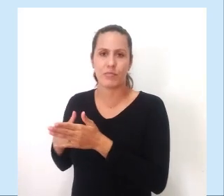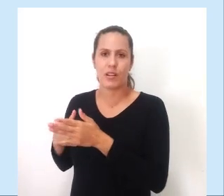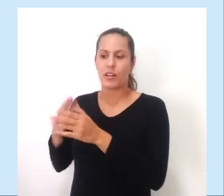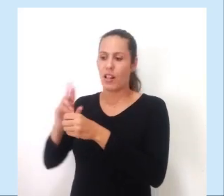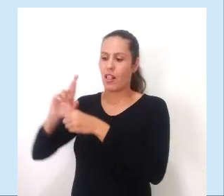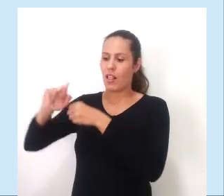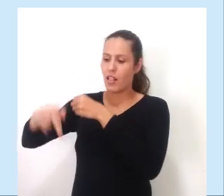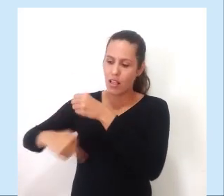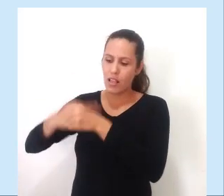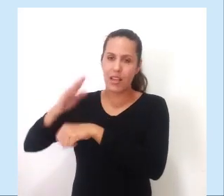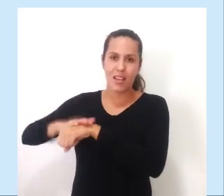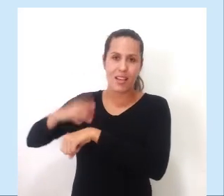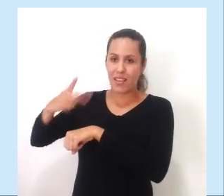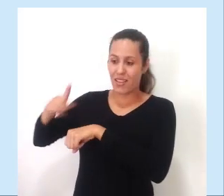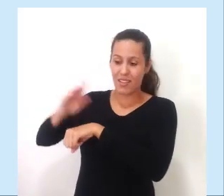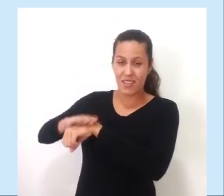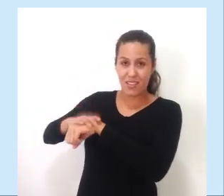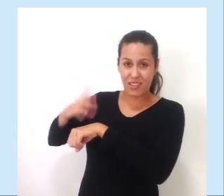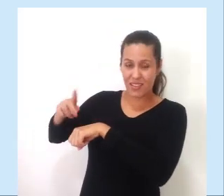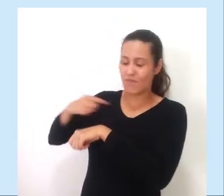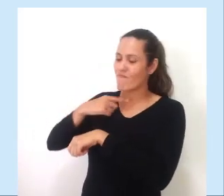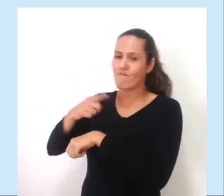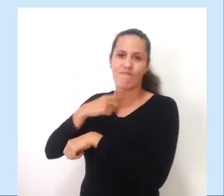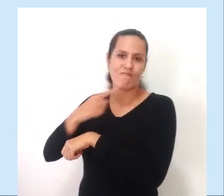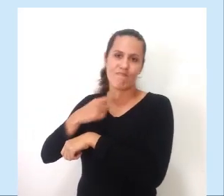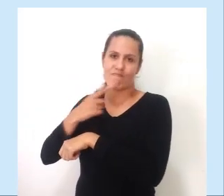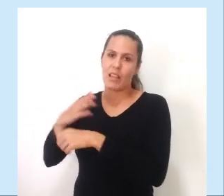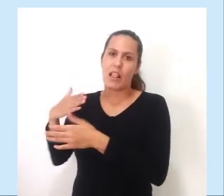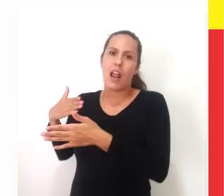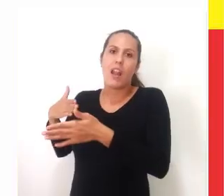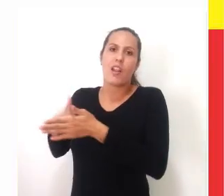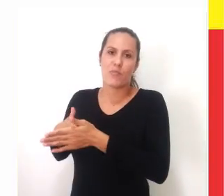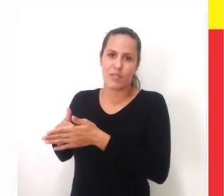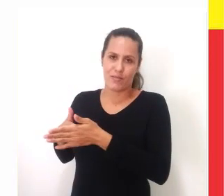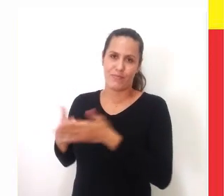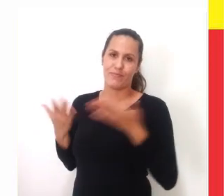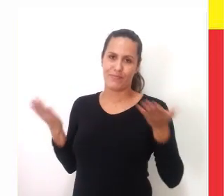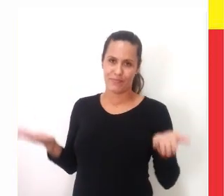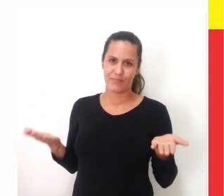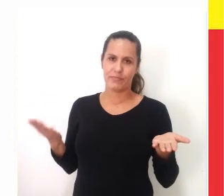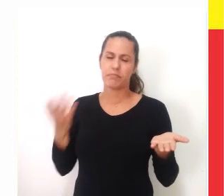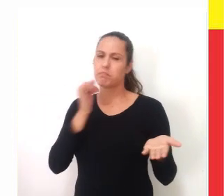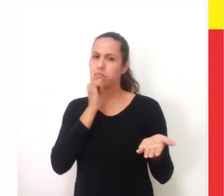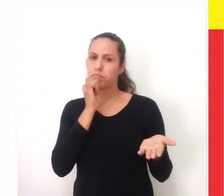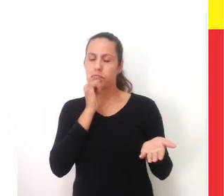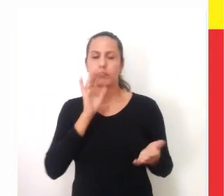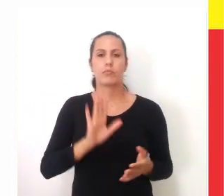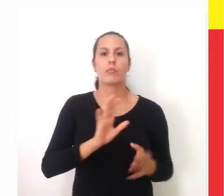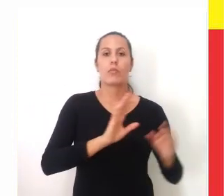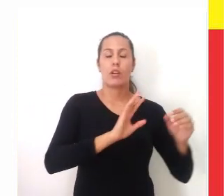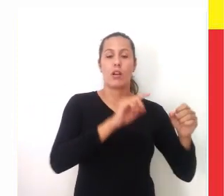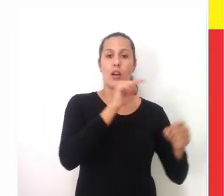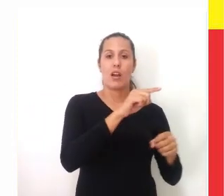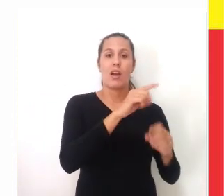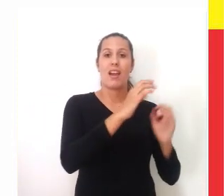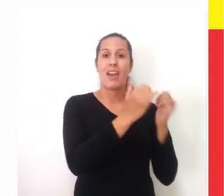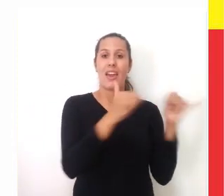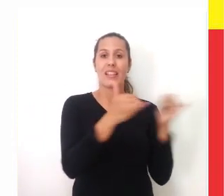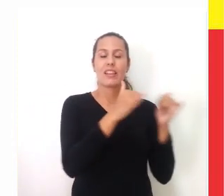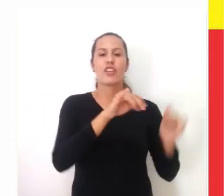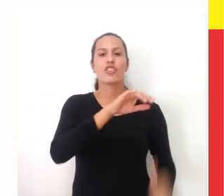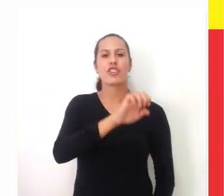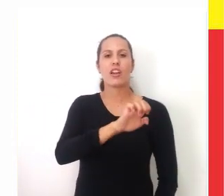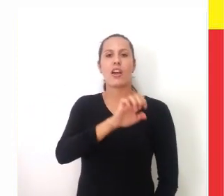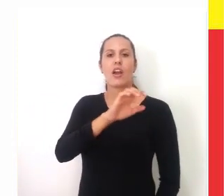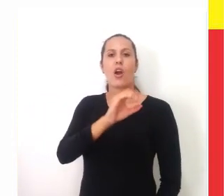limitada, ok? E como a imagem está passando para vocês, por exemplo, energia eólica.